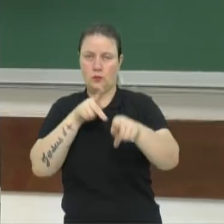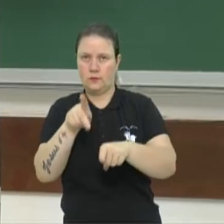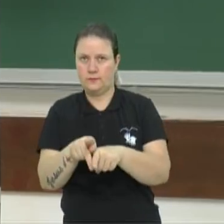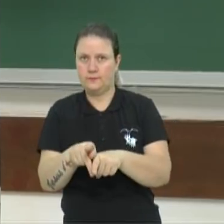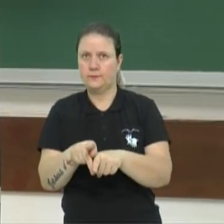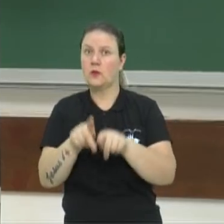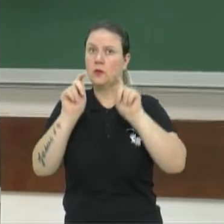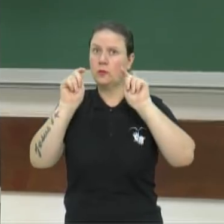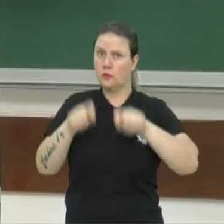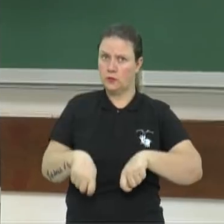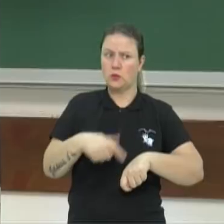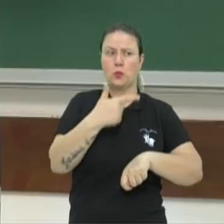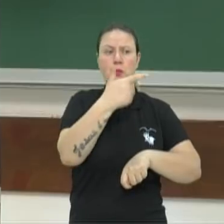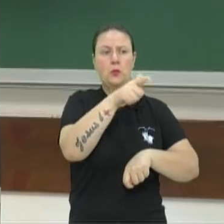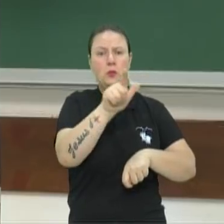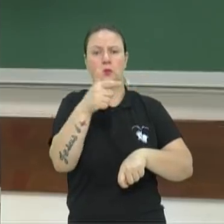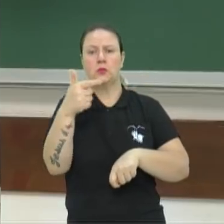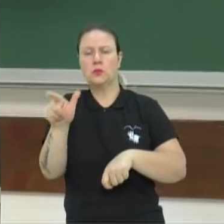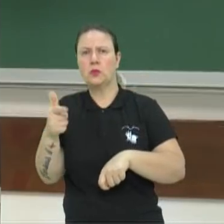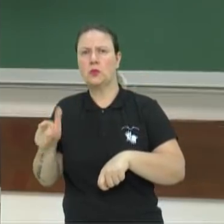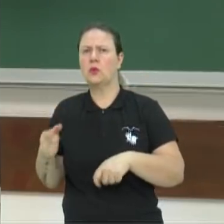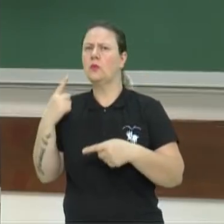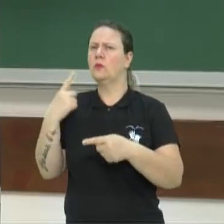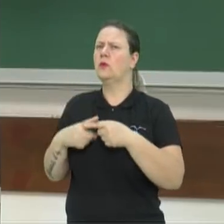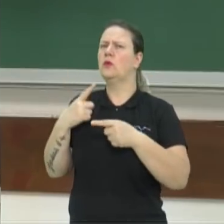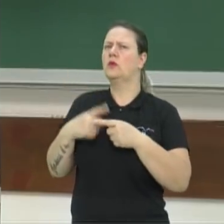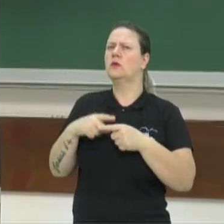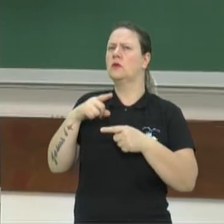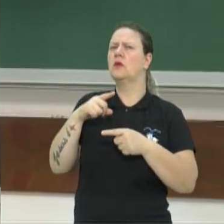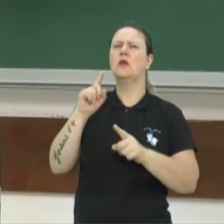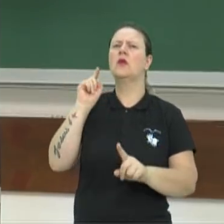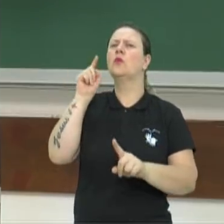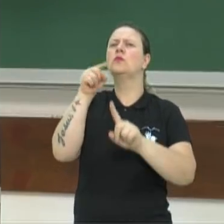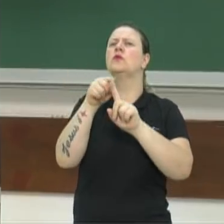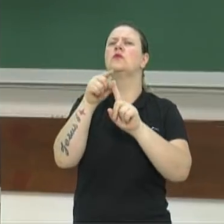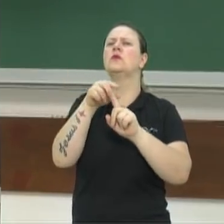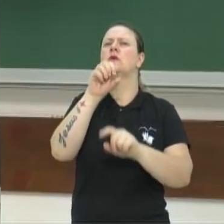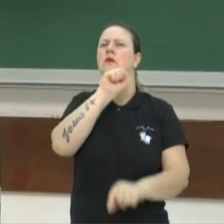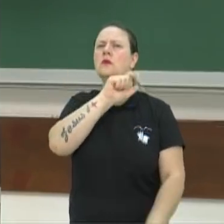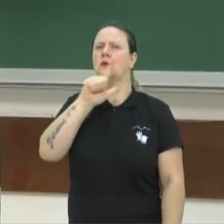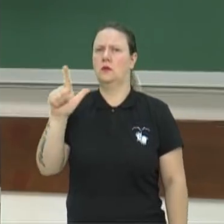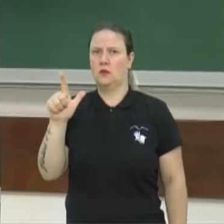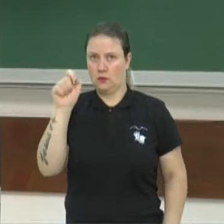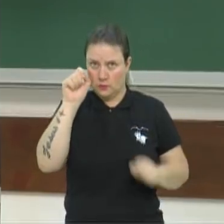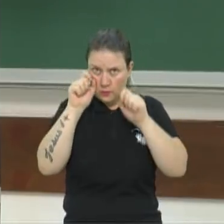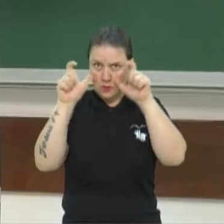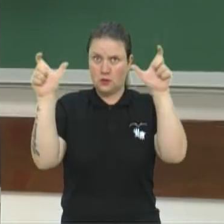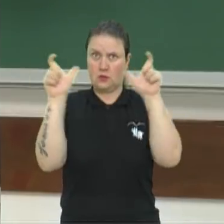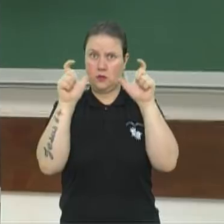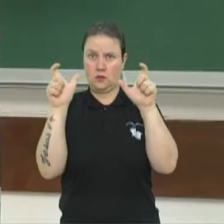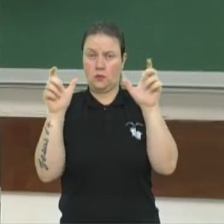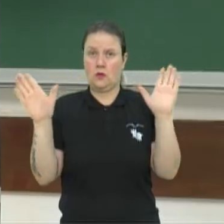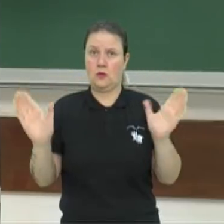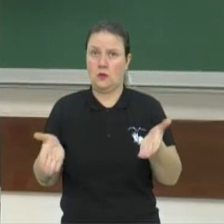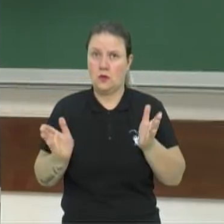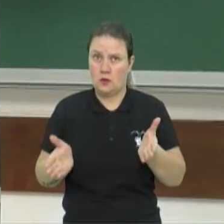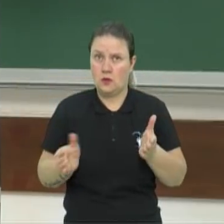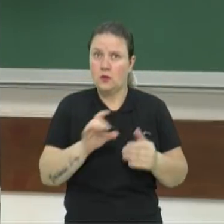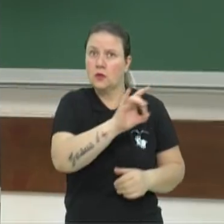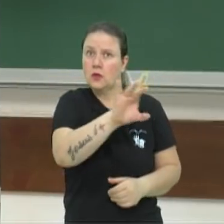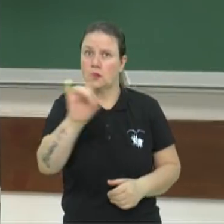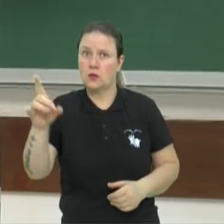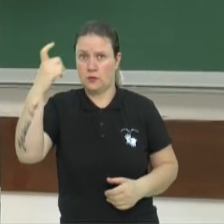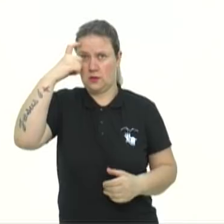ter escolhido outros elementos. Por que o sal foi escolhido? Você prestou atenção nessa parte? Eu vou deixar você refletindo um pouquinho e eu